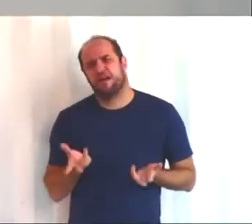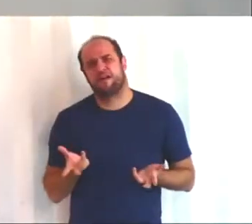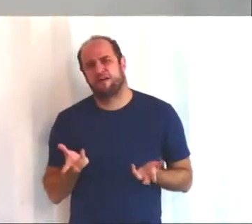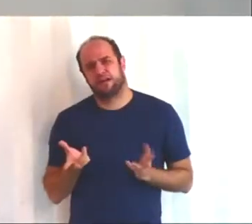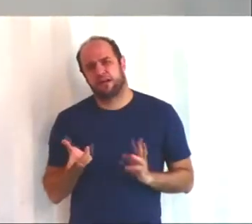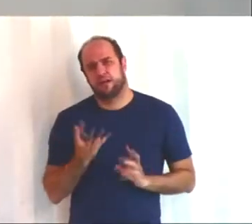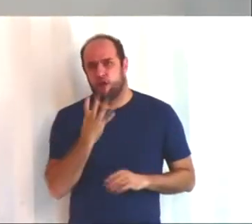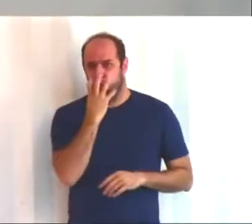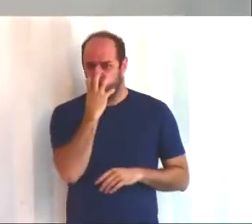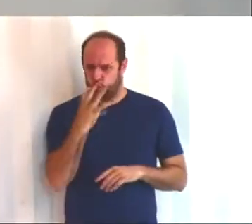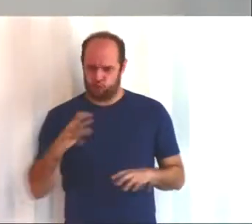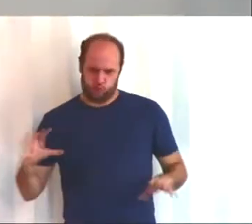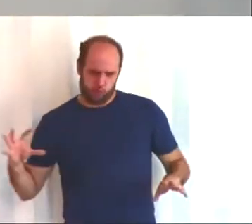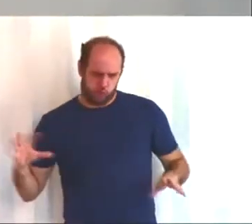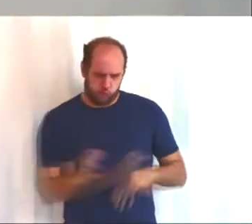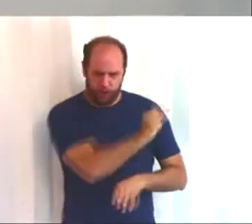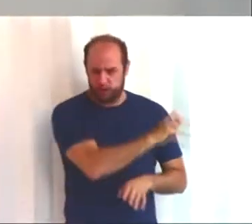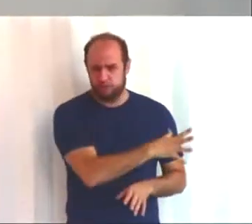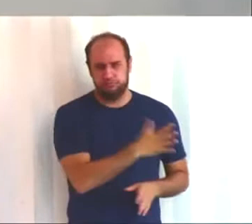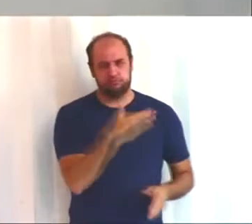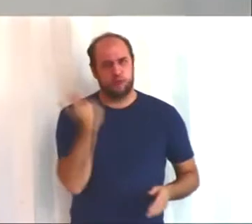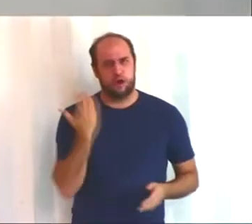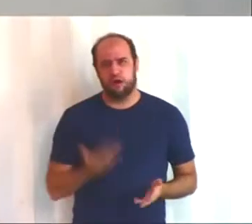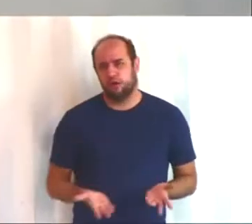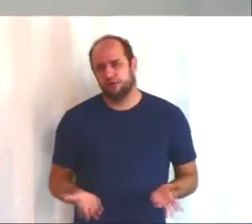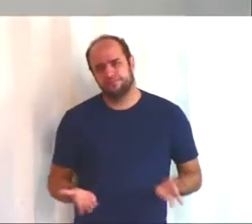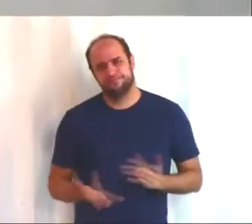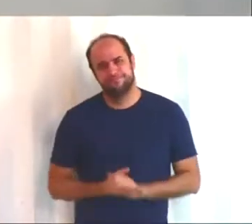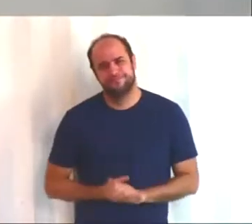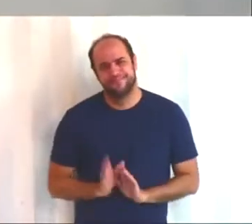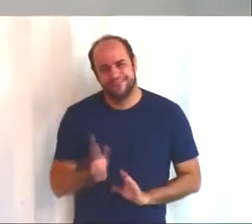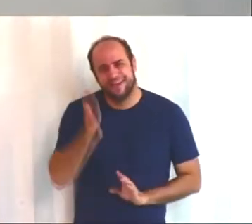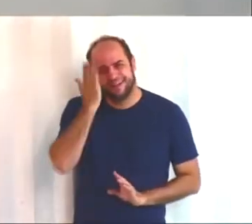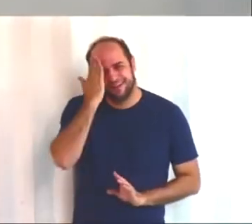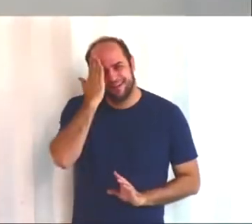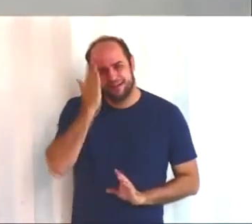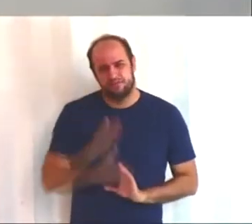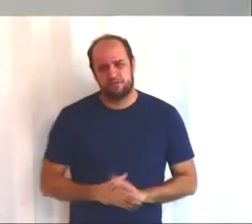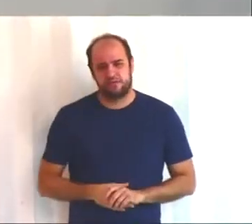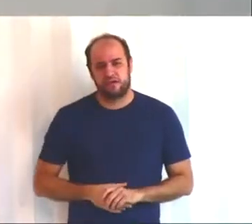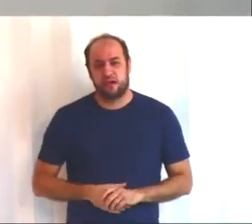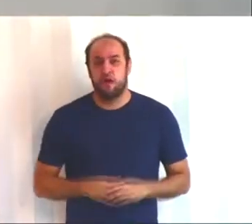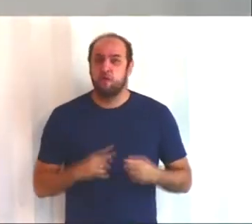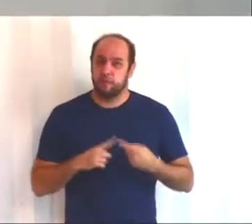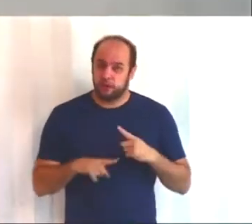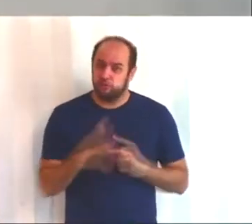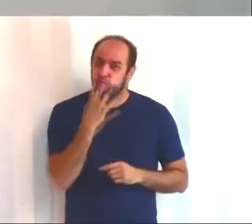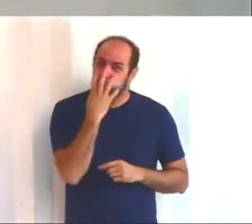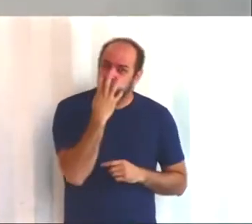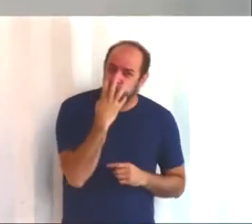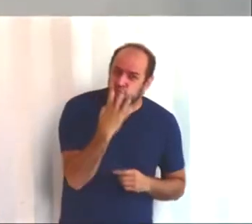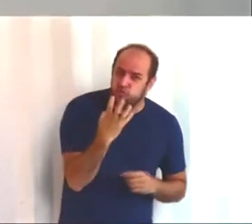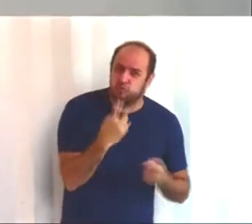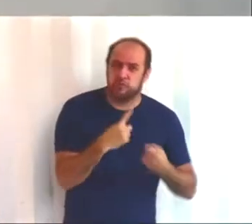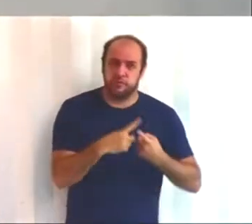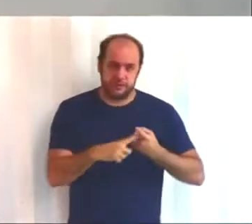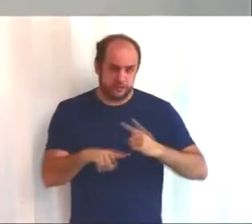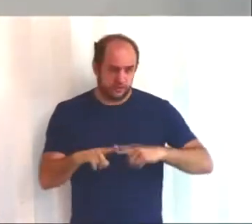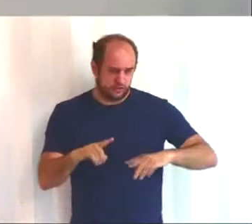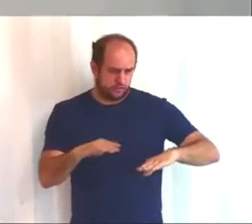cadeia alimentar da força, que um predador tem. Mas não só o lobo, como